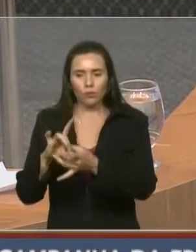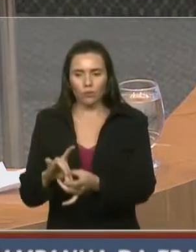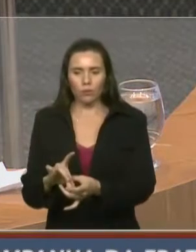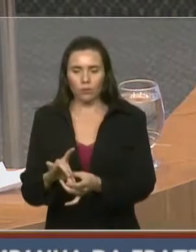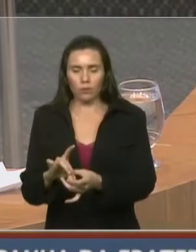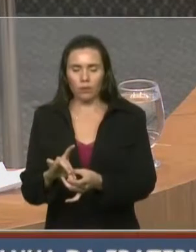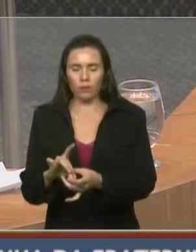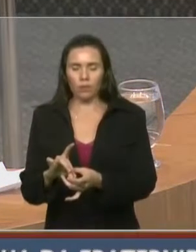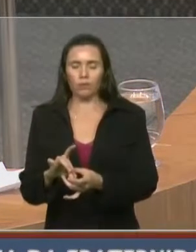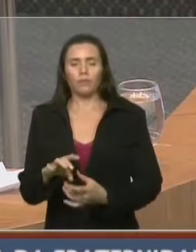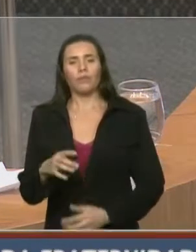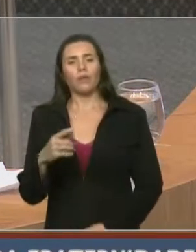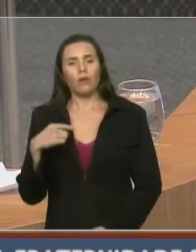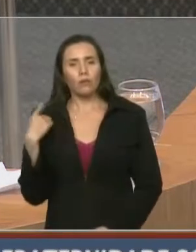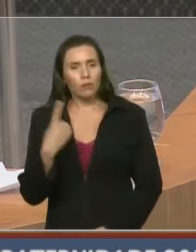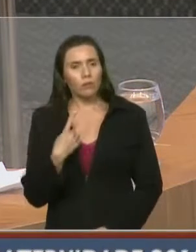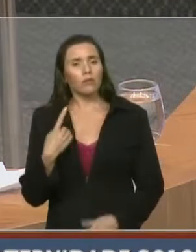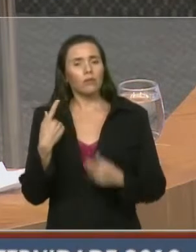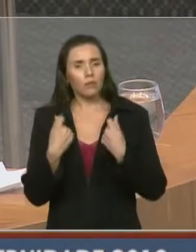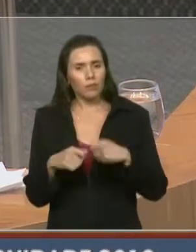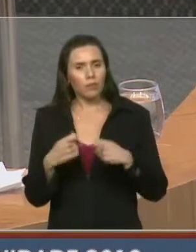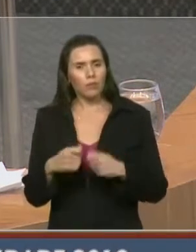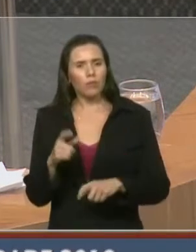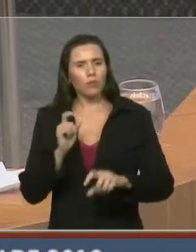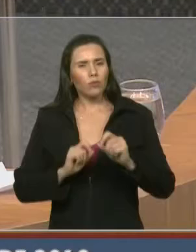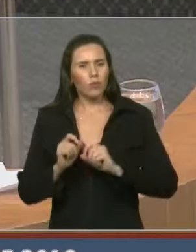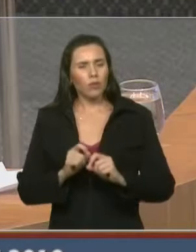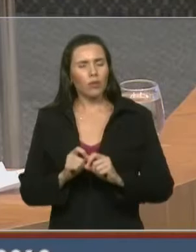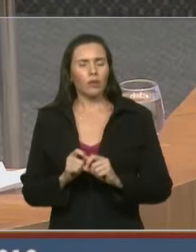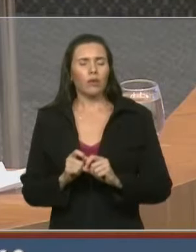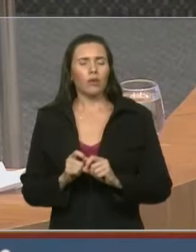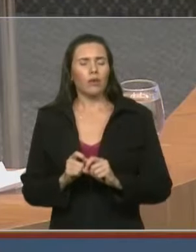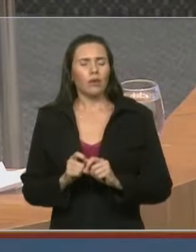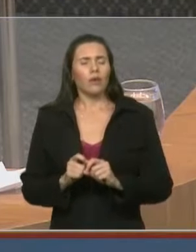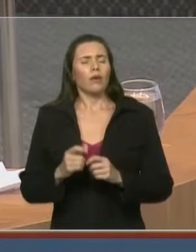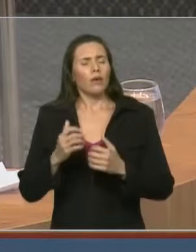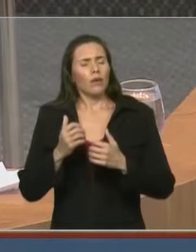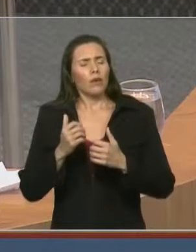desse, é que nós precisamos reforçar e apoiar,